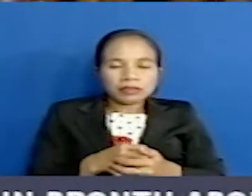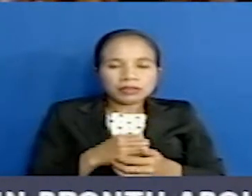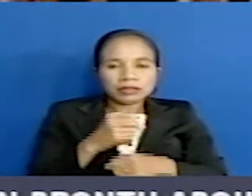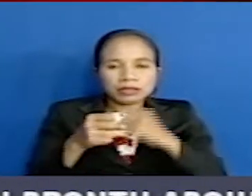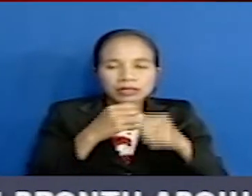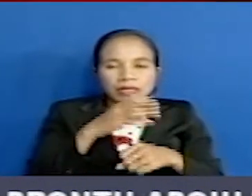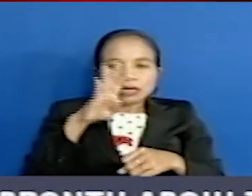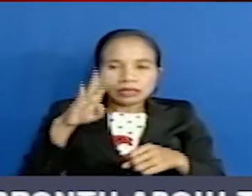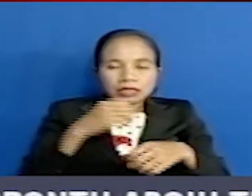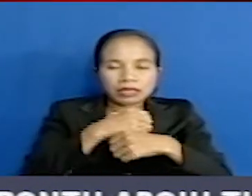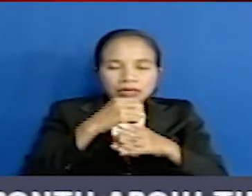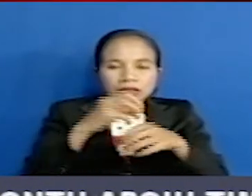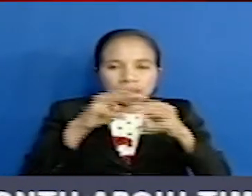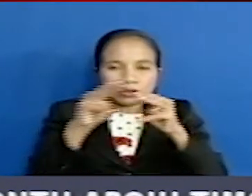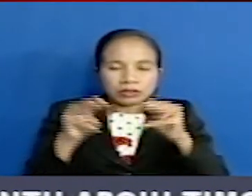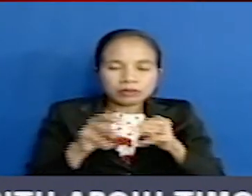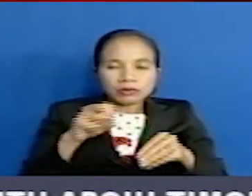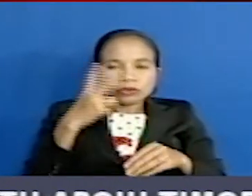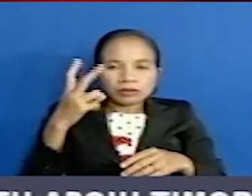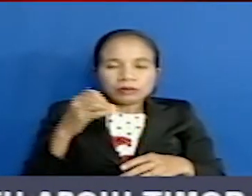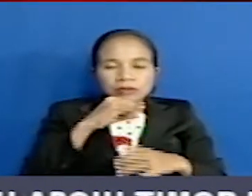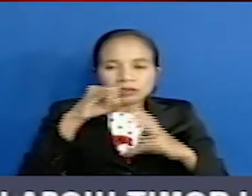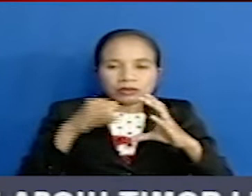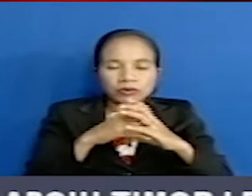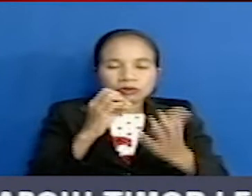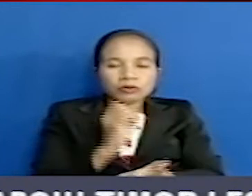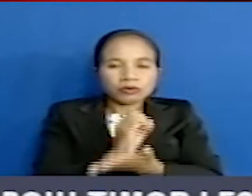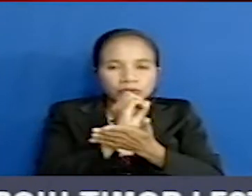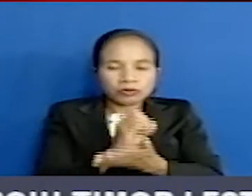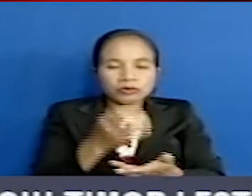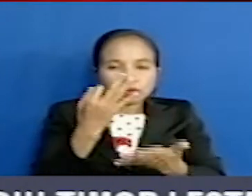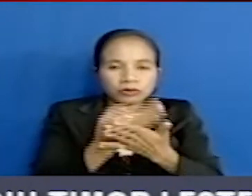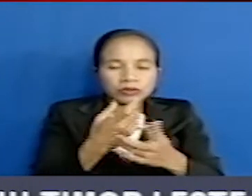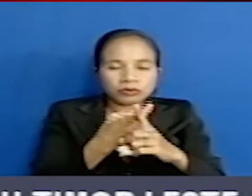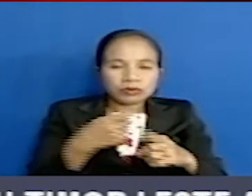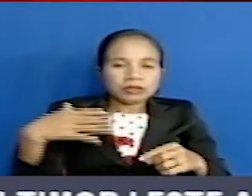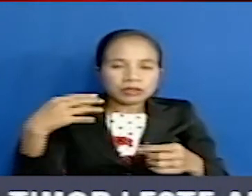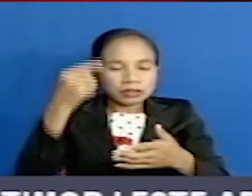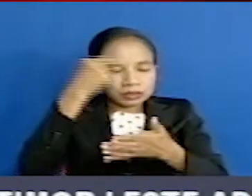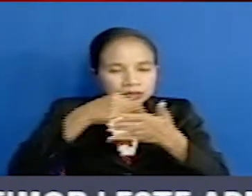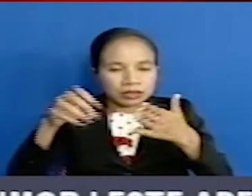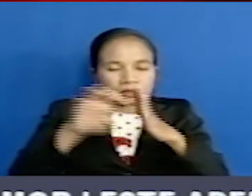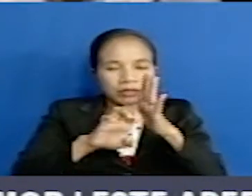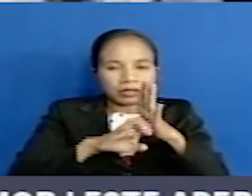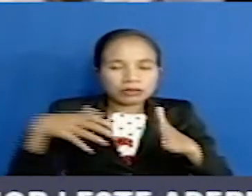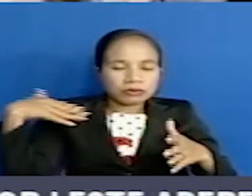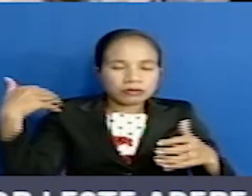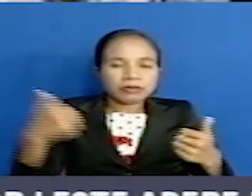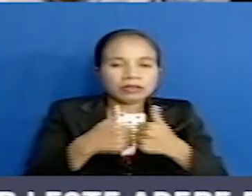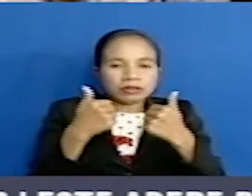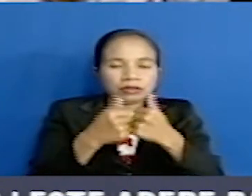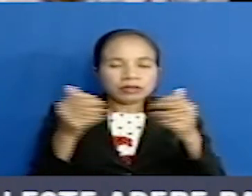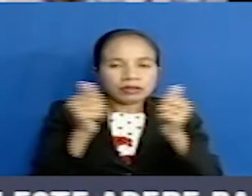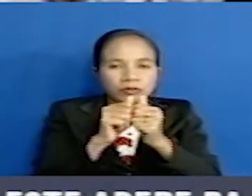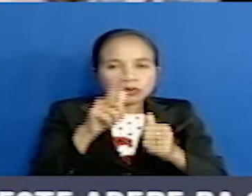iha município Sanulu Resin Rua, inclui Raioa, ho orçamento husi secretário Estado Juventude Desporto, hamutuk rihung